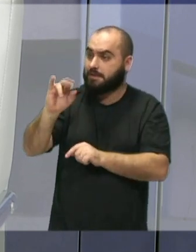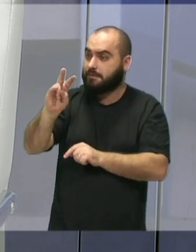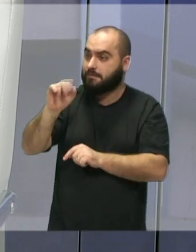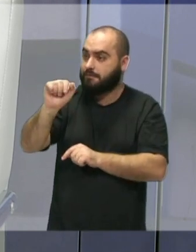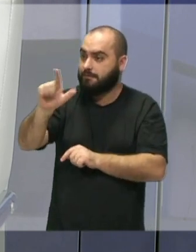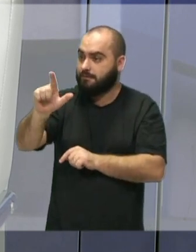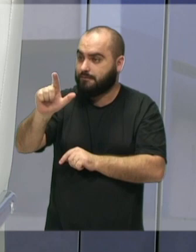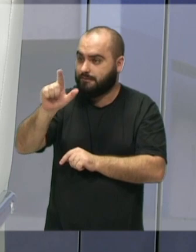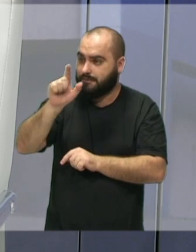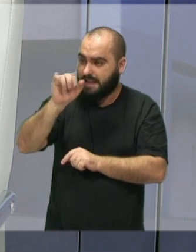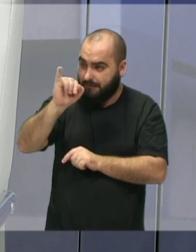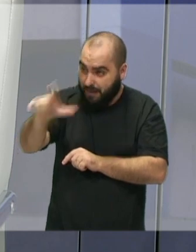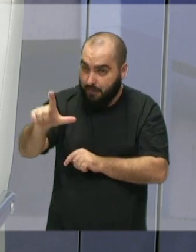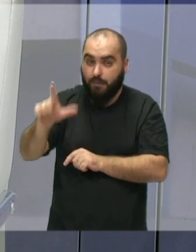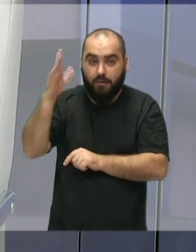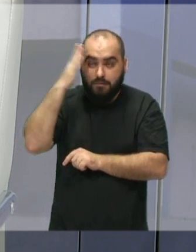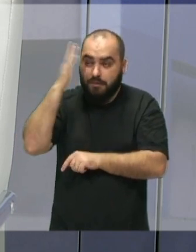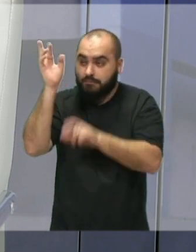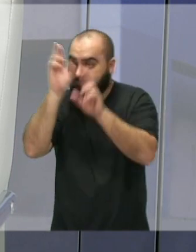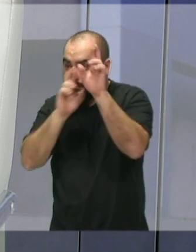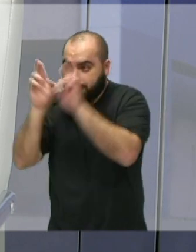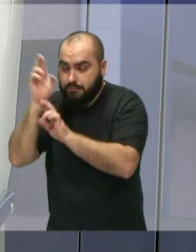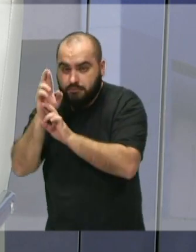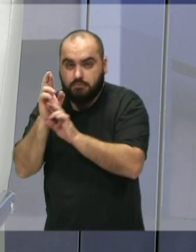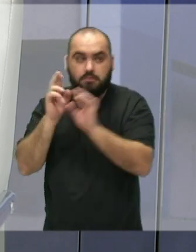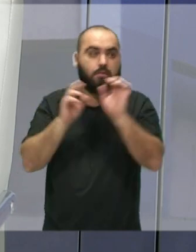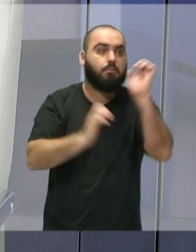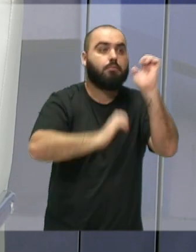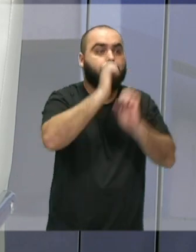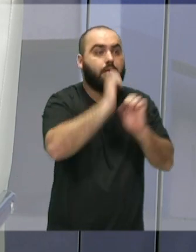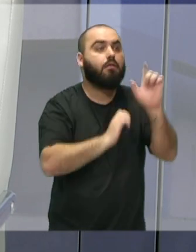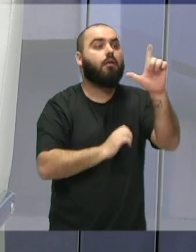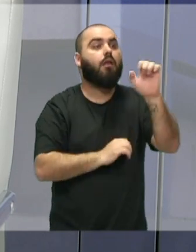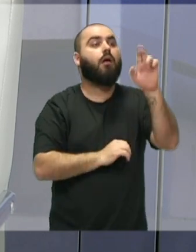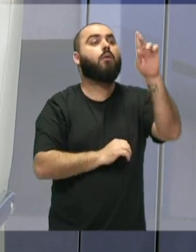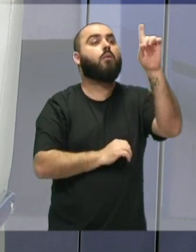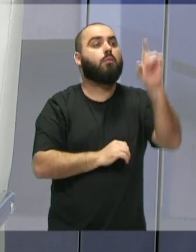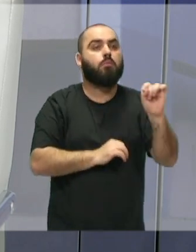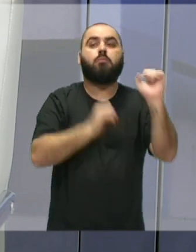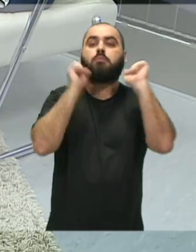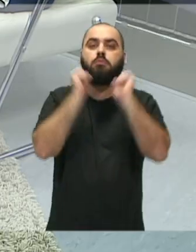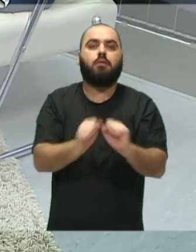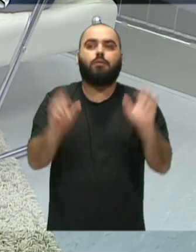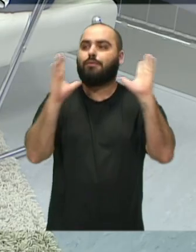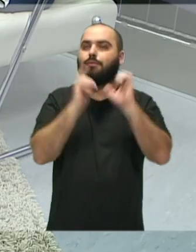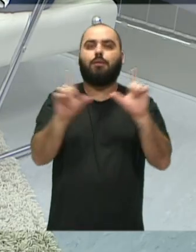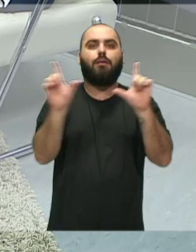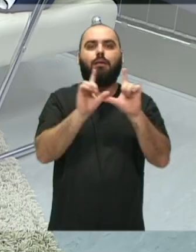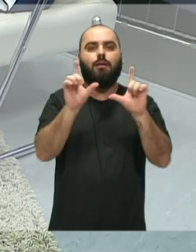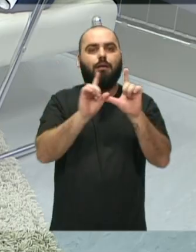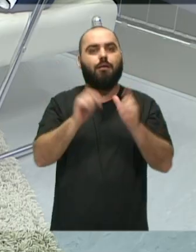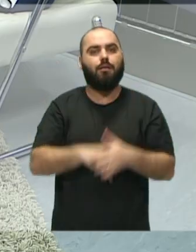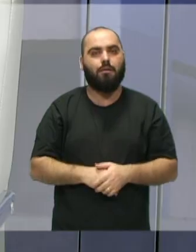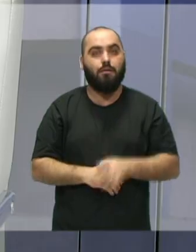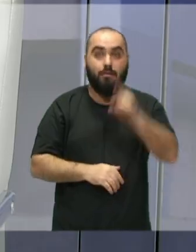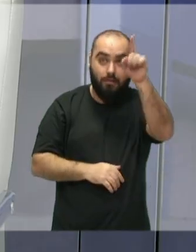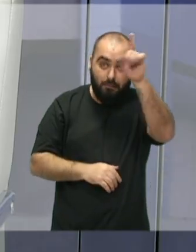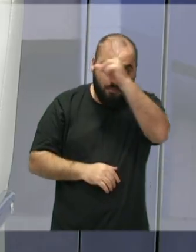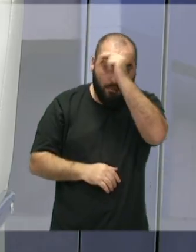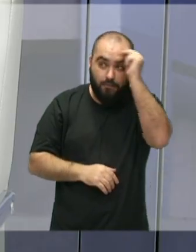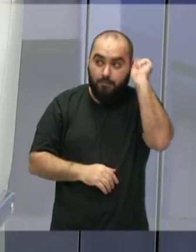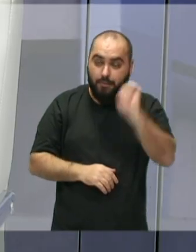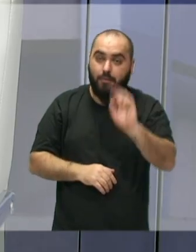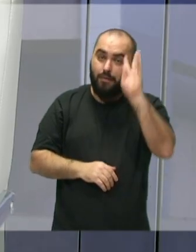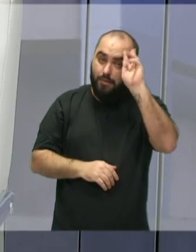essa fiscalização, faz um convênio com uma empresa de laudos, também pode fazer isso. Isso tudo é legal. Ele pode resolver,